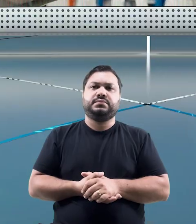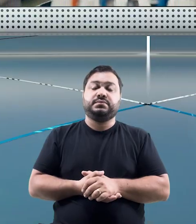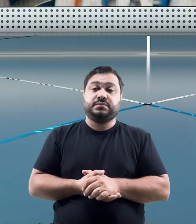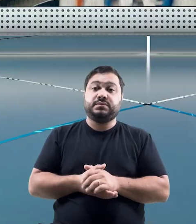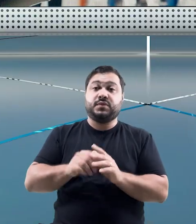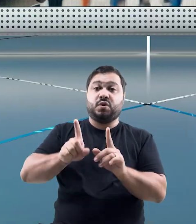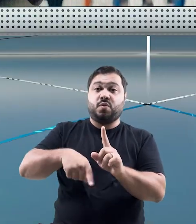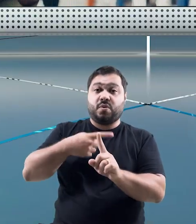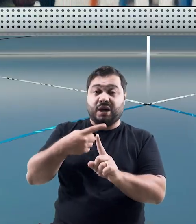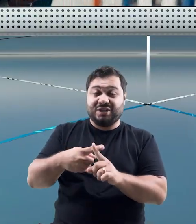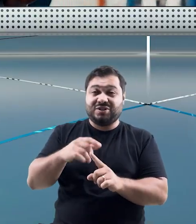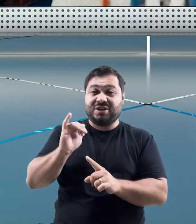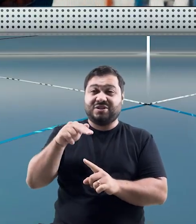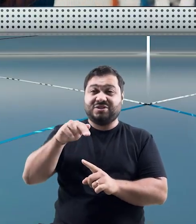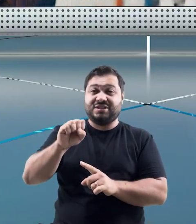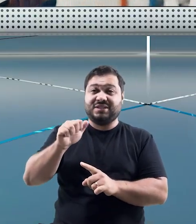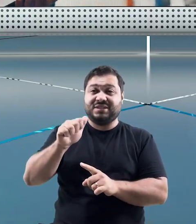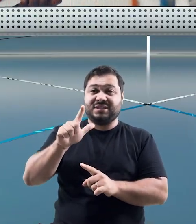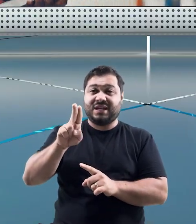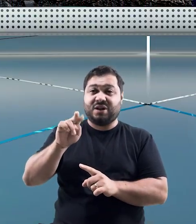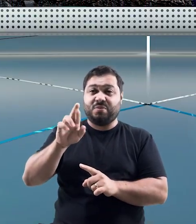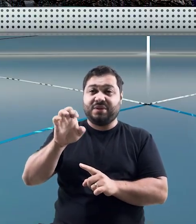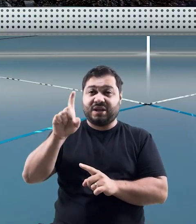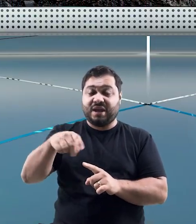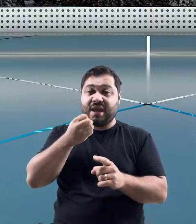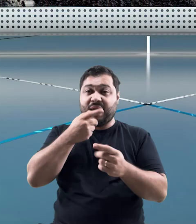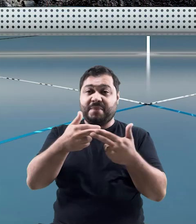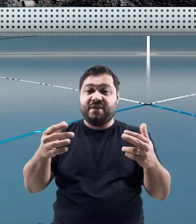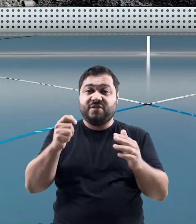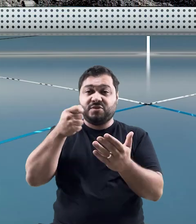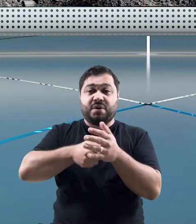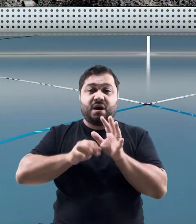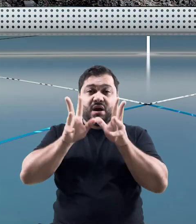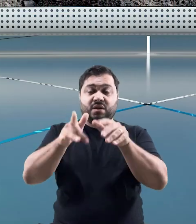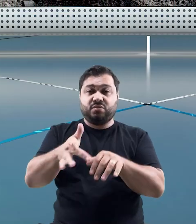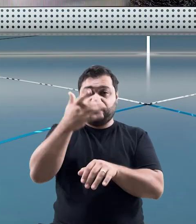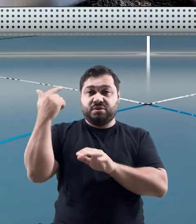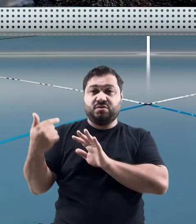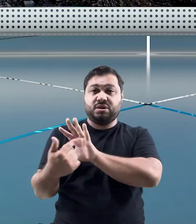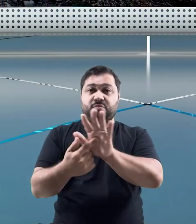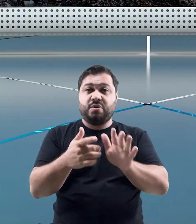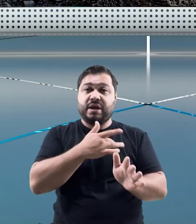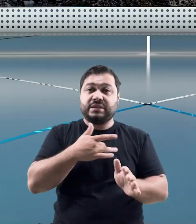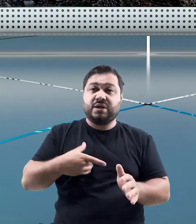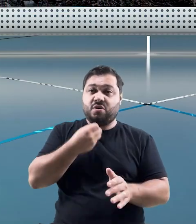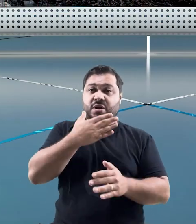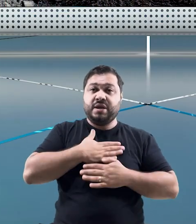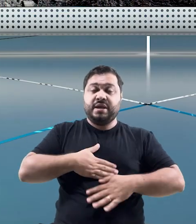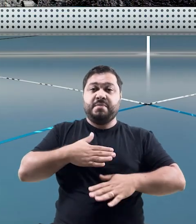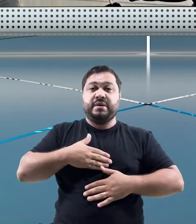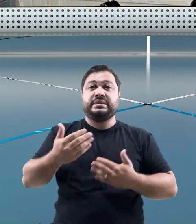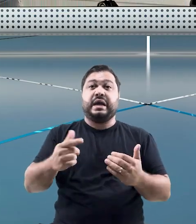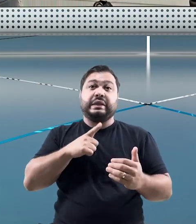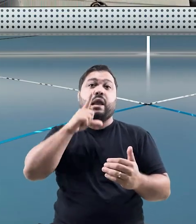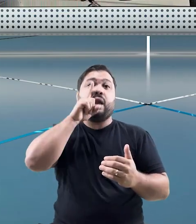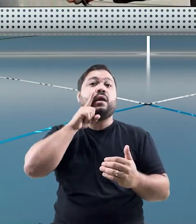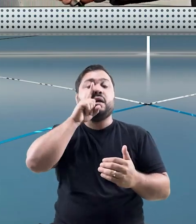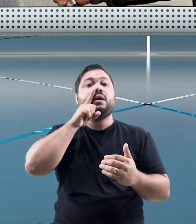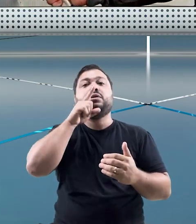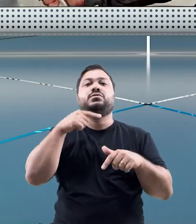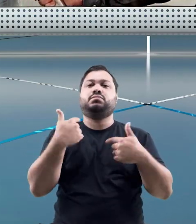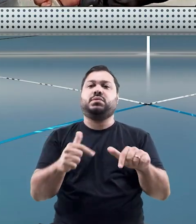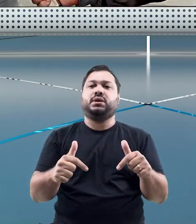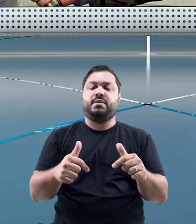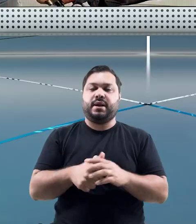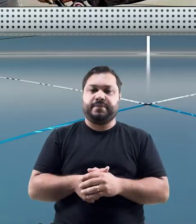O adicional de insalubridade é um benefício pago a toda pessoa que expõe sua saúde e bem-estar a um certo grau de risco